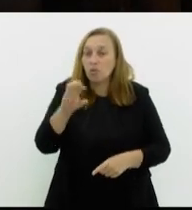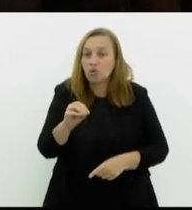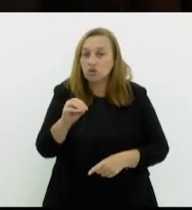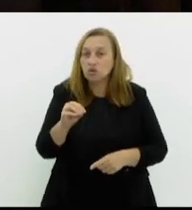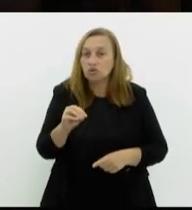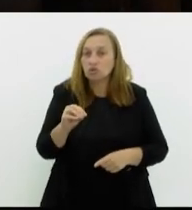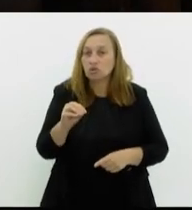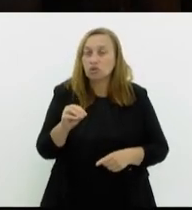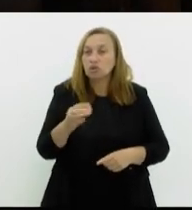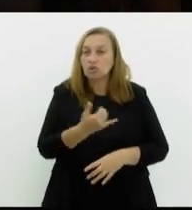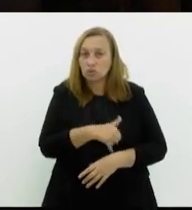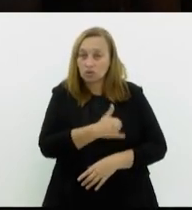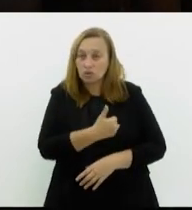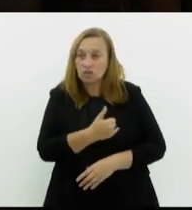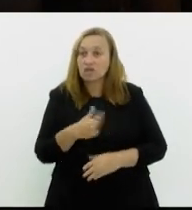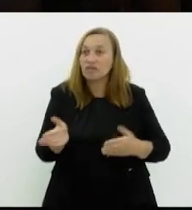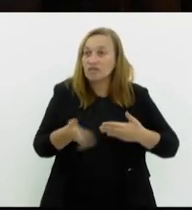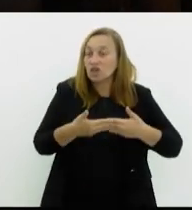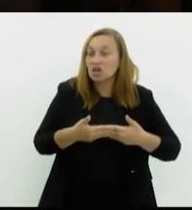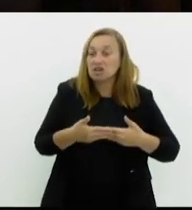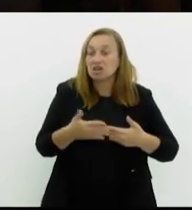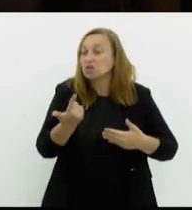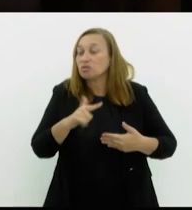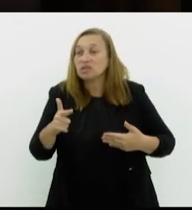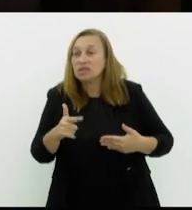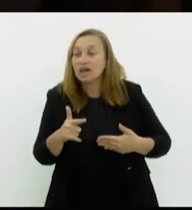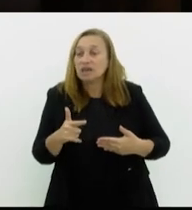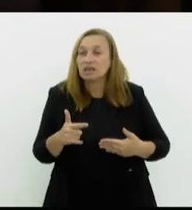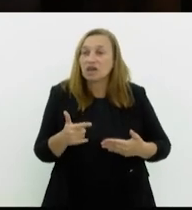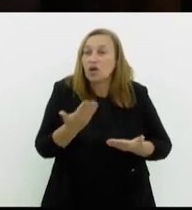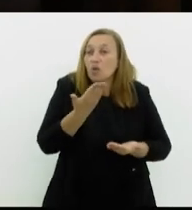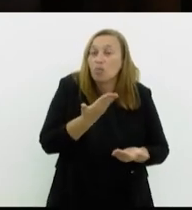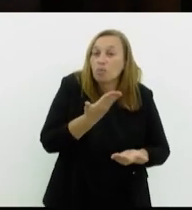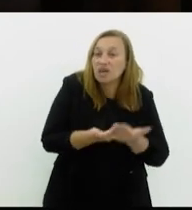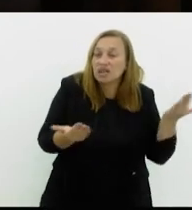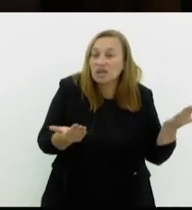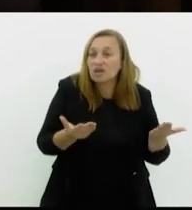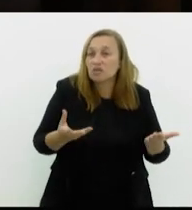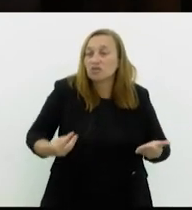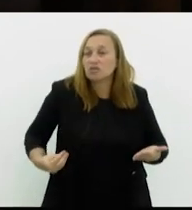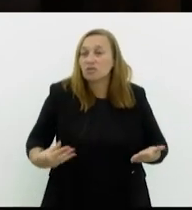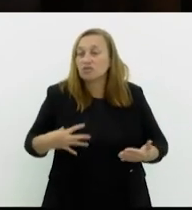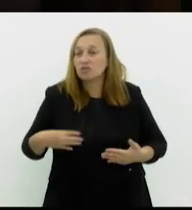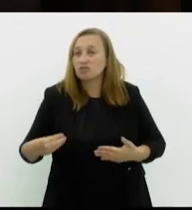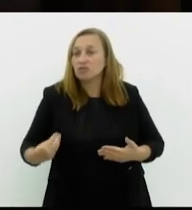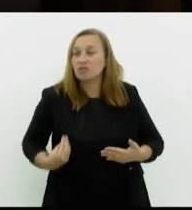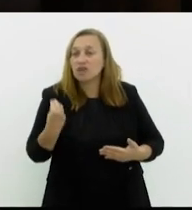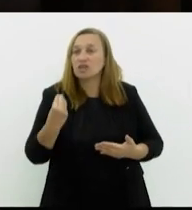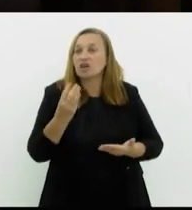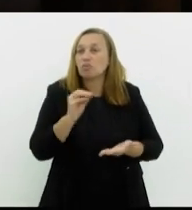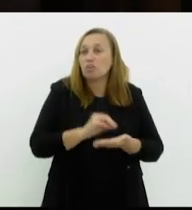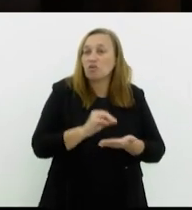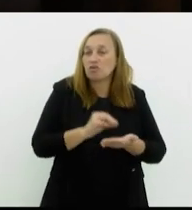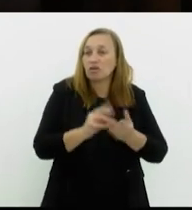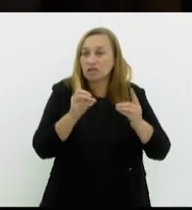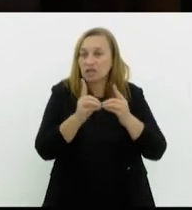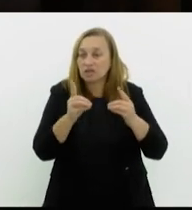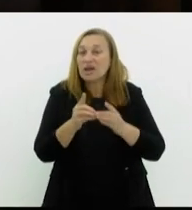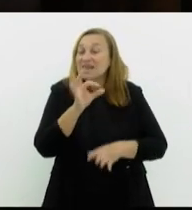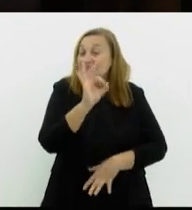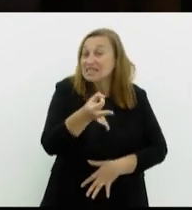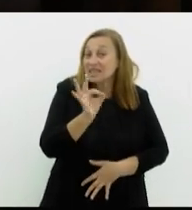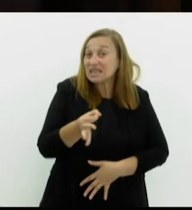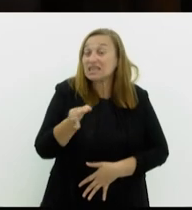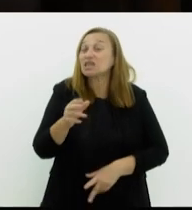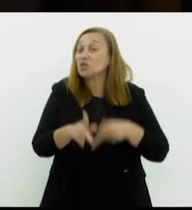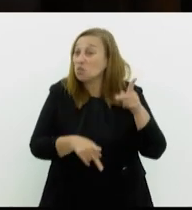mensurar quantas pessoas perderam as suas vidas por falta de atendimento. Eu tenho certeza que a